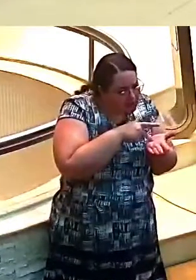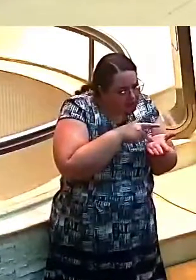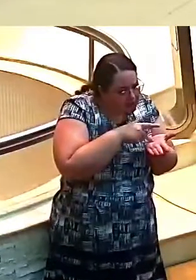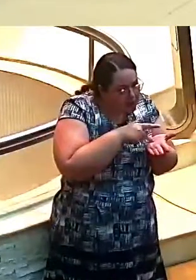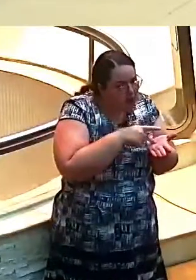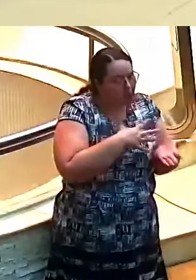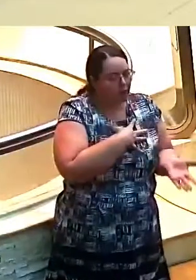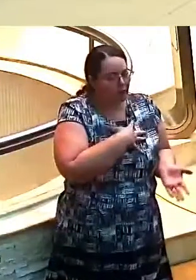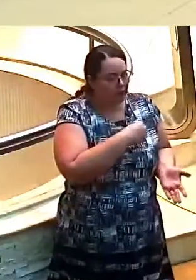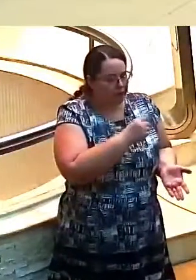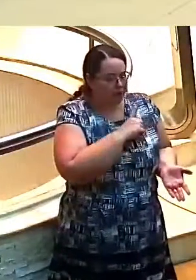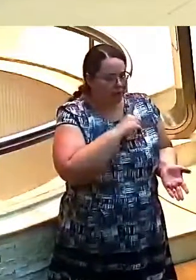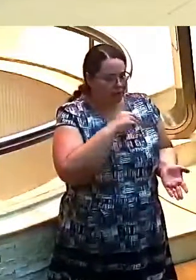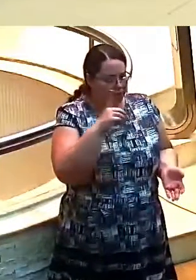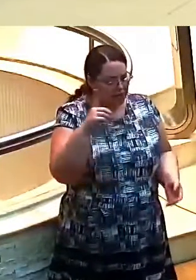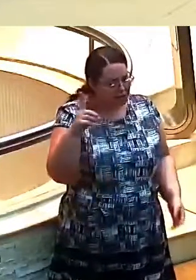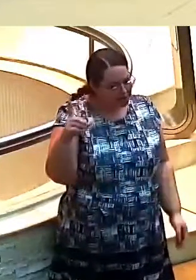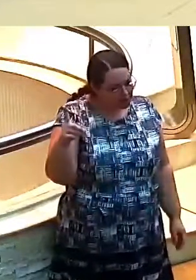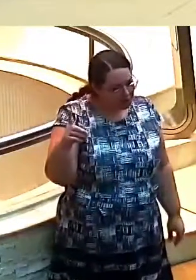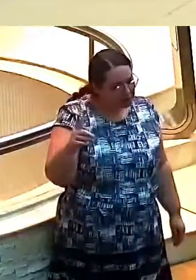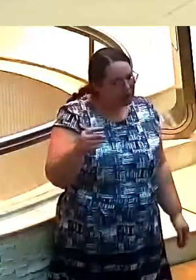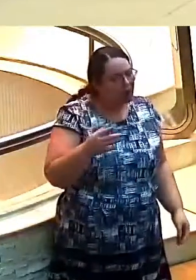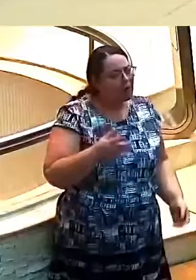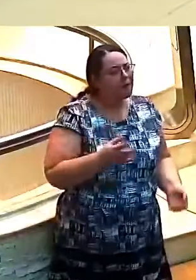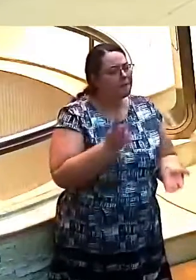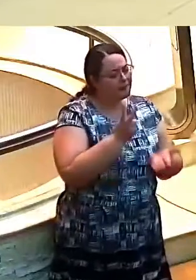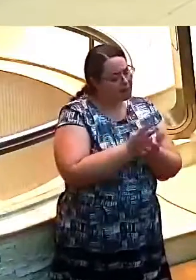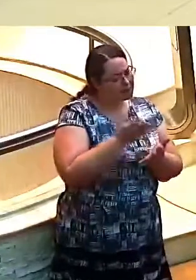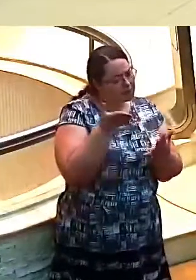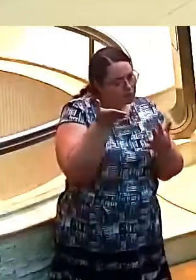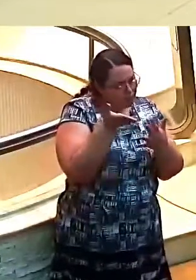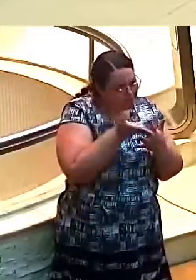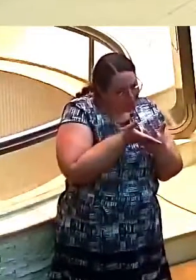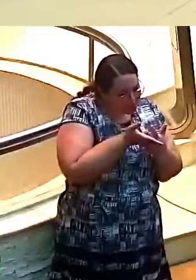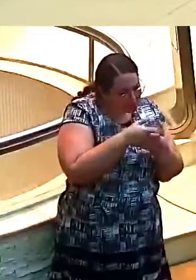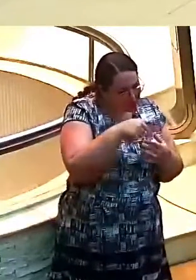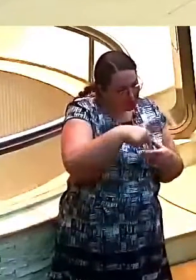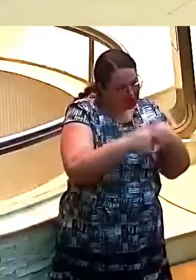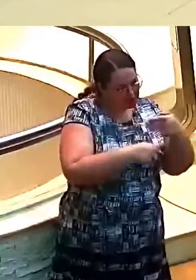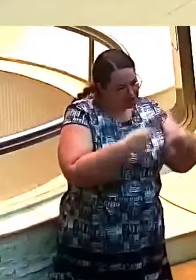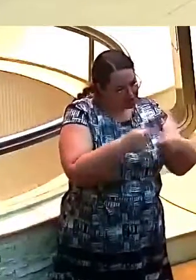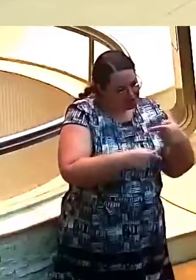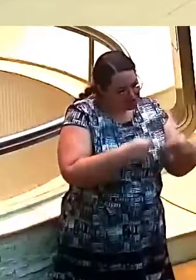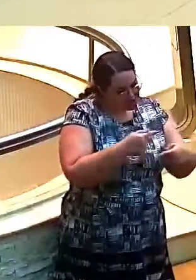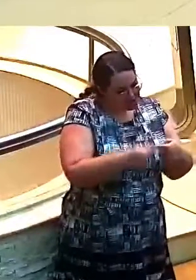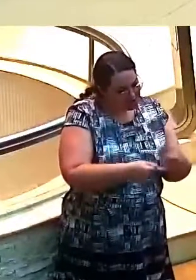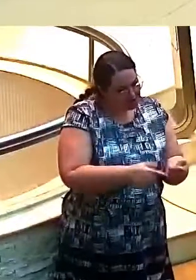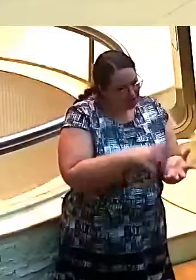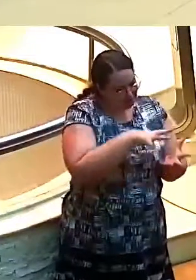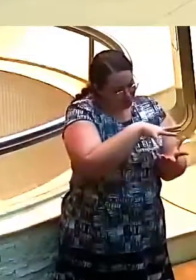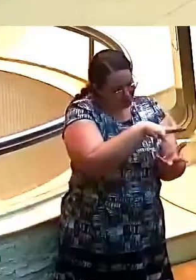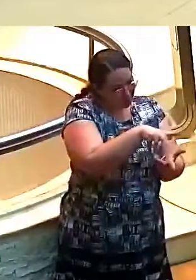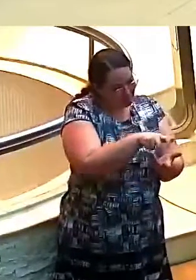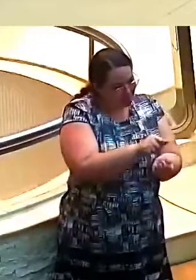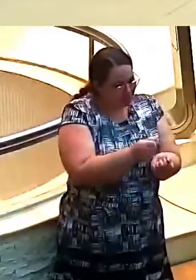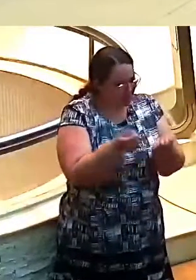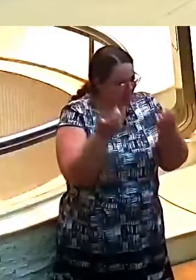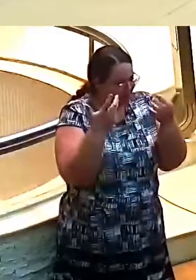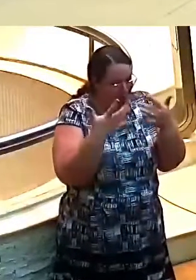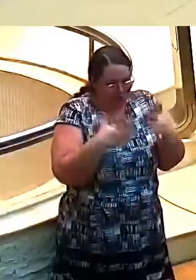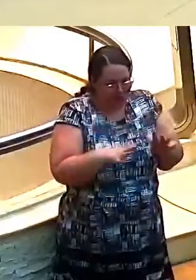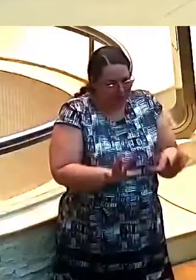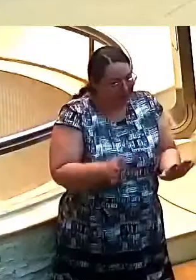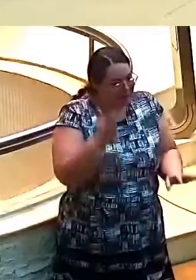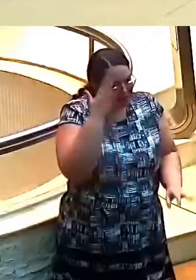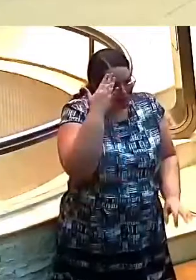meio de uma geração pervertida, corrupta, na qual resplandeceis, como lusueiros do mundo, aí ele